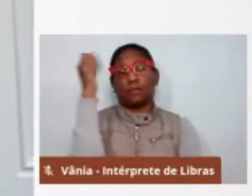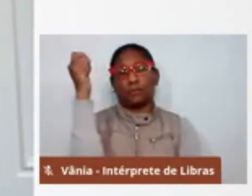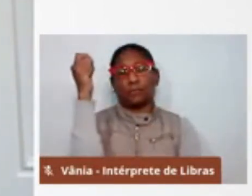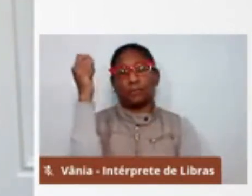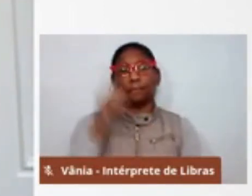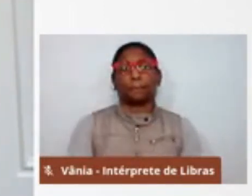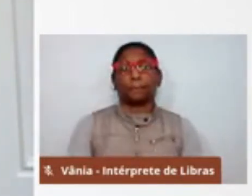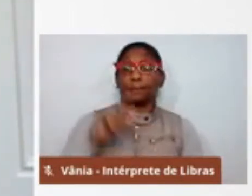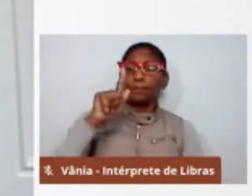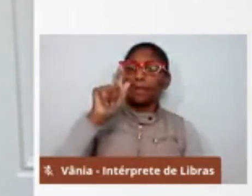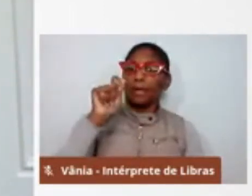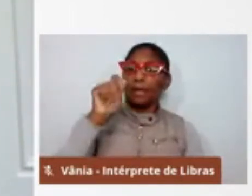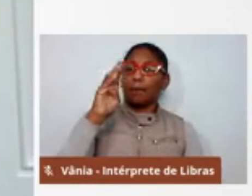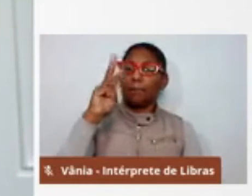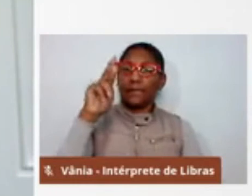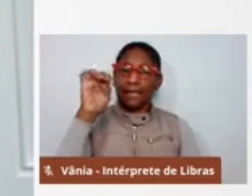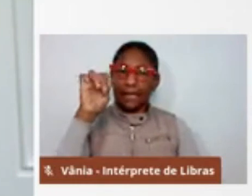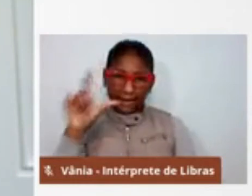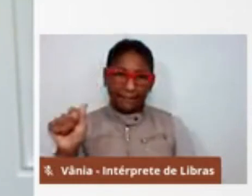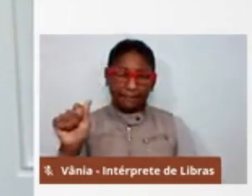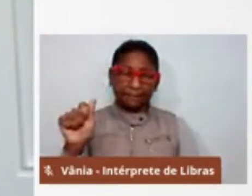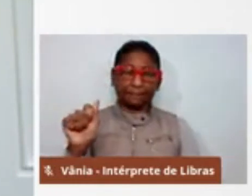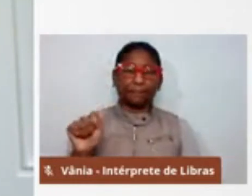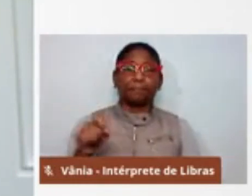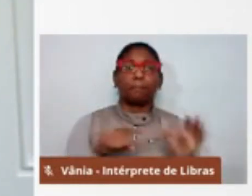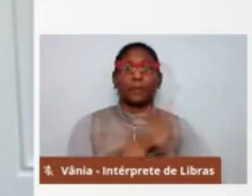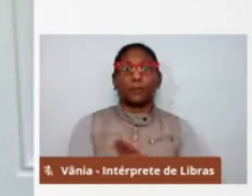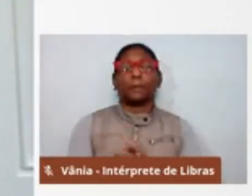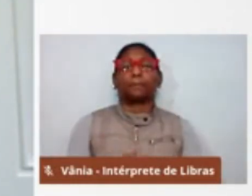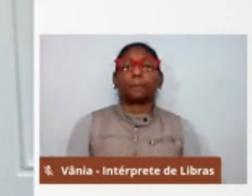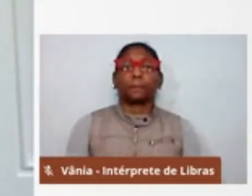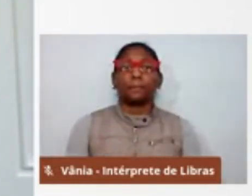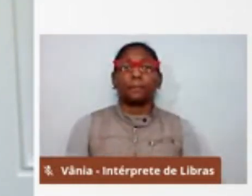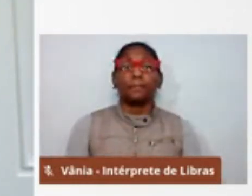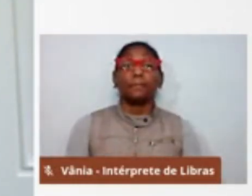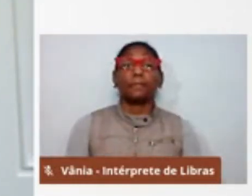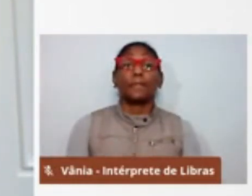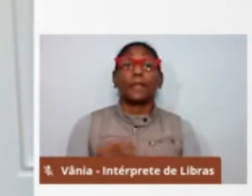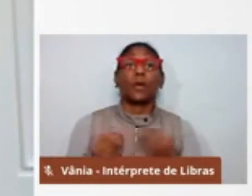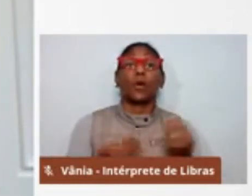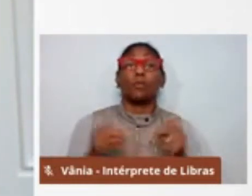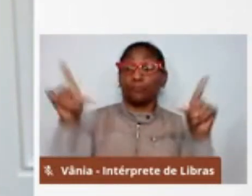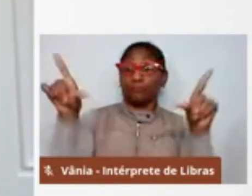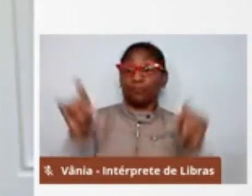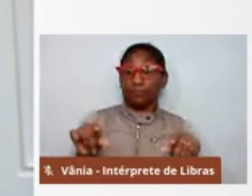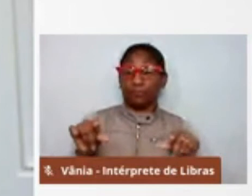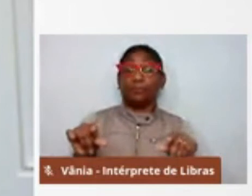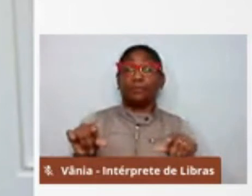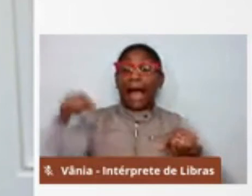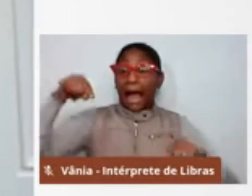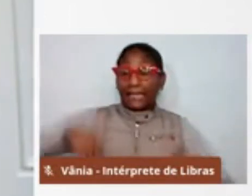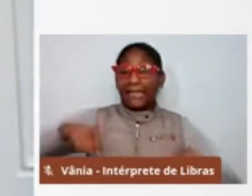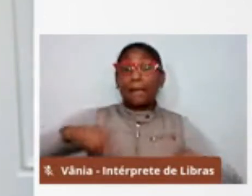A Gabriela Plentes, da Rádio Bandeirantes, pergunta: qual o assunto sobre a queda da taxa do isolamento no Rio Grande do